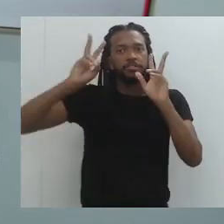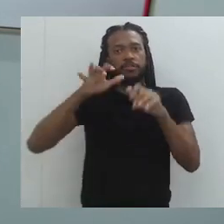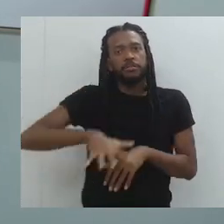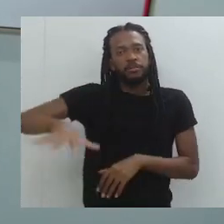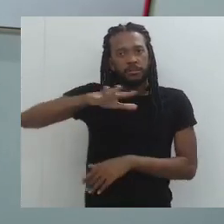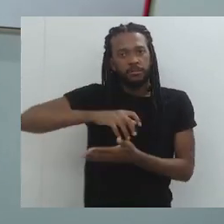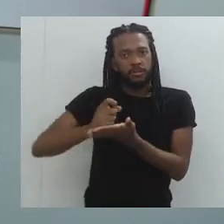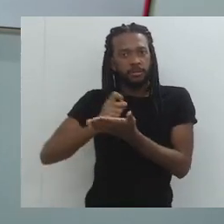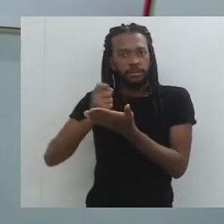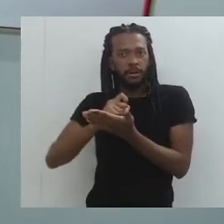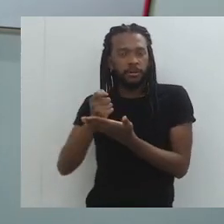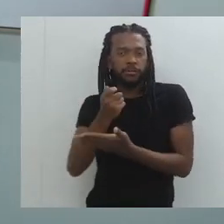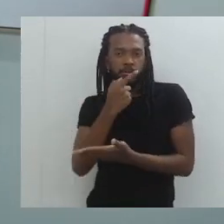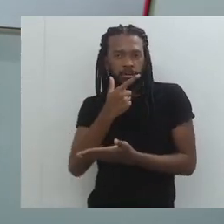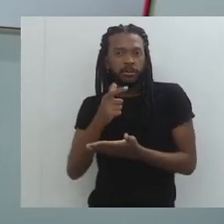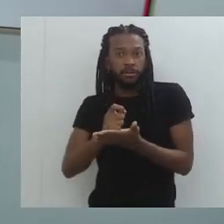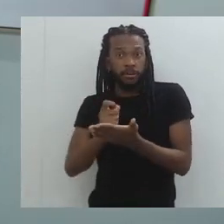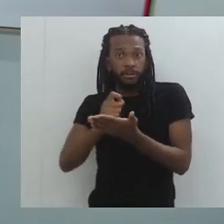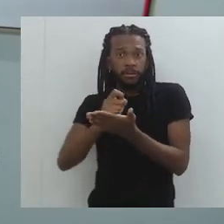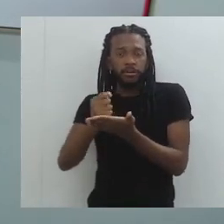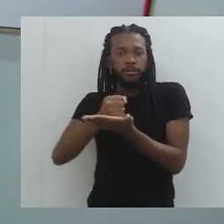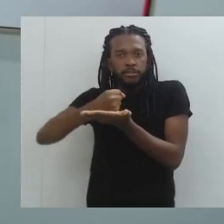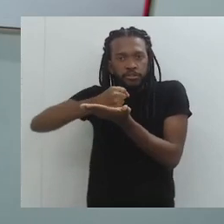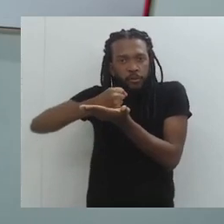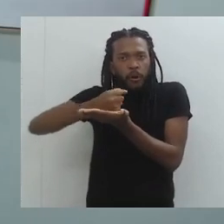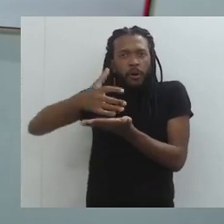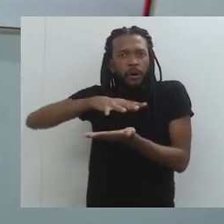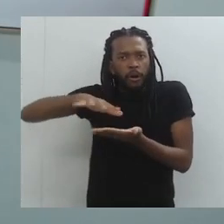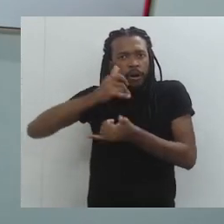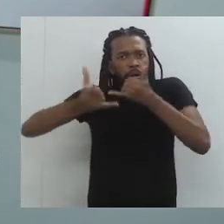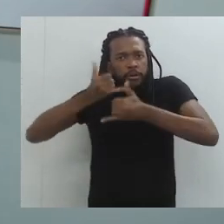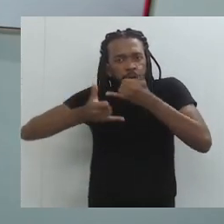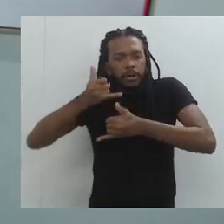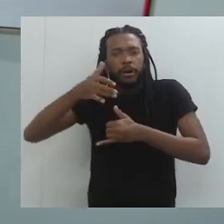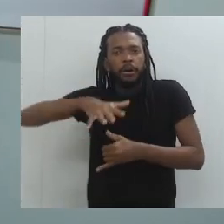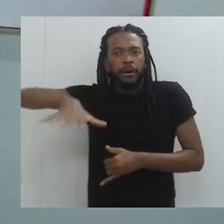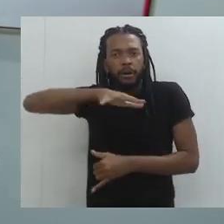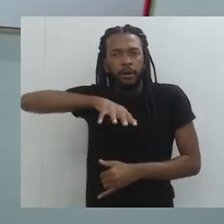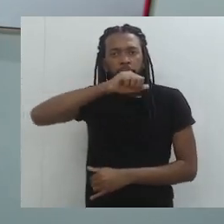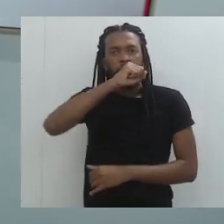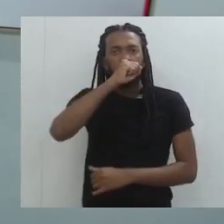jogo de queimado. É justamente também da função desse jogo, ele deixar de ser